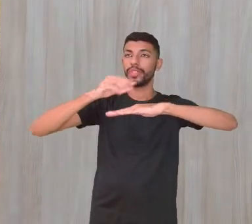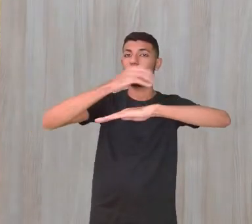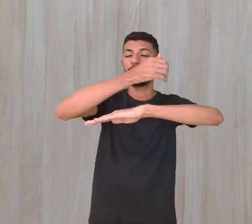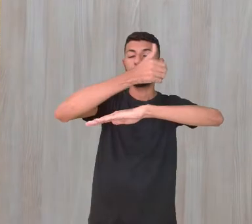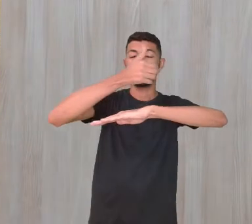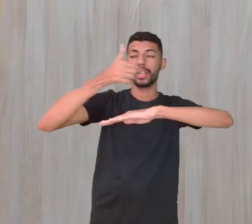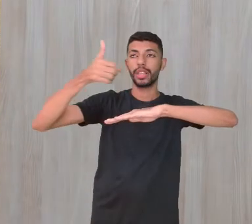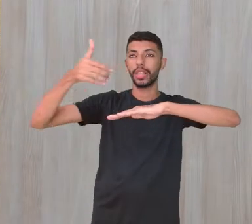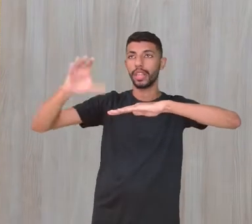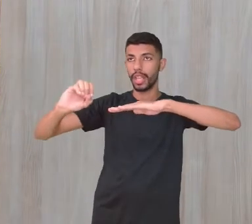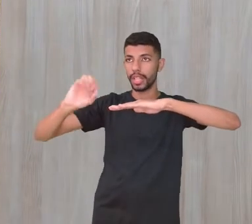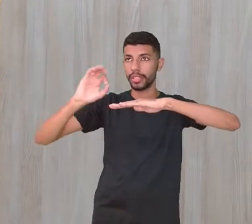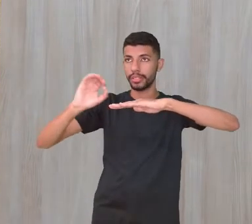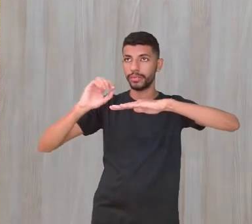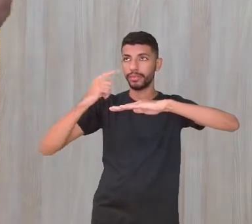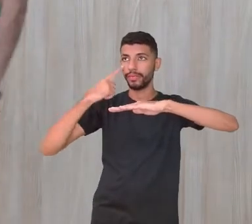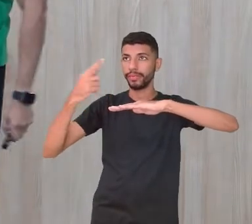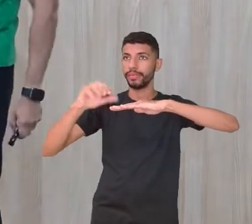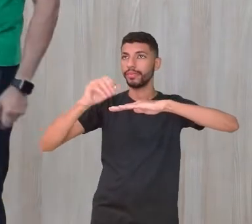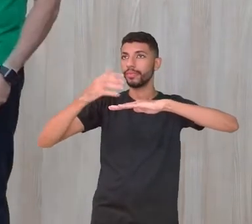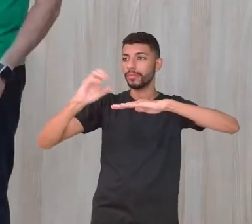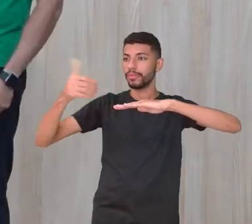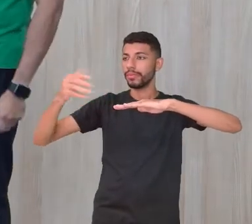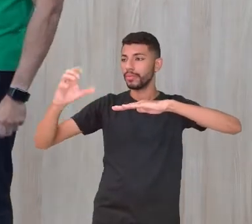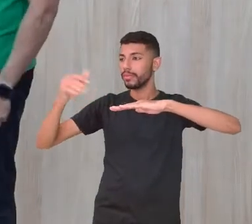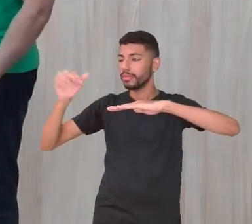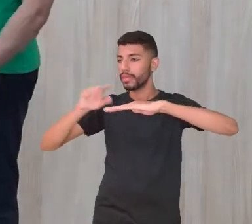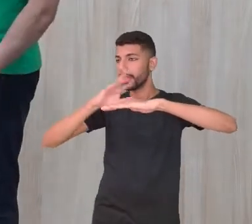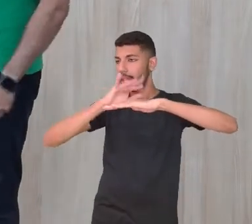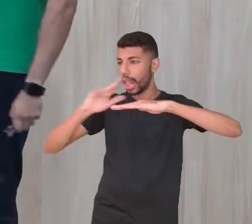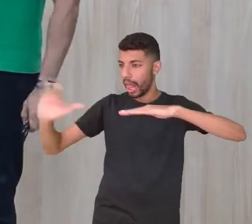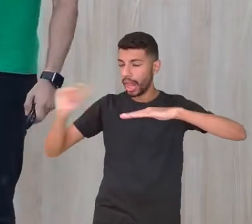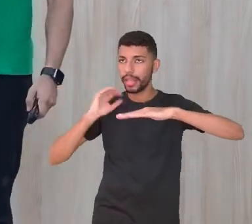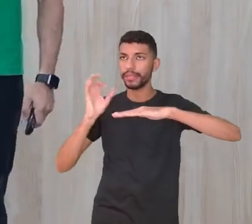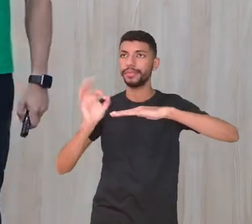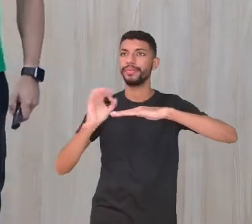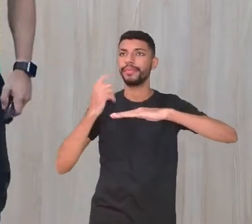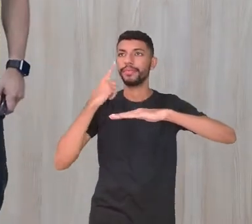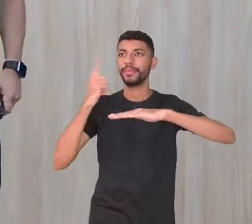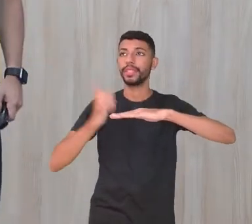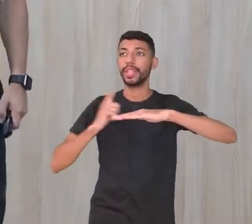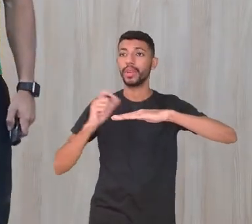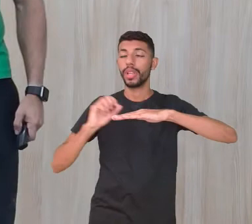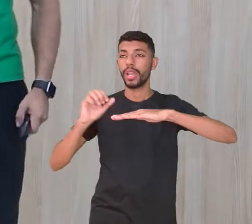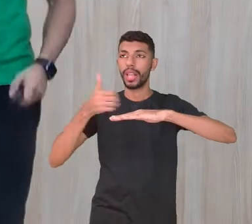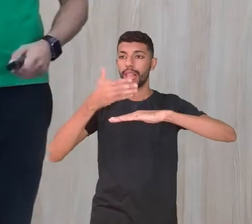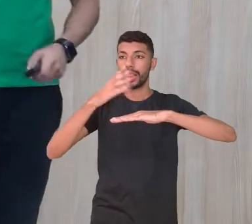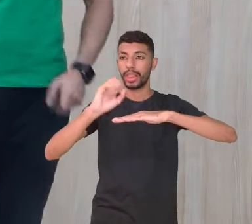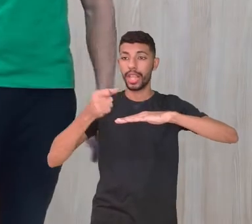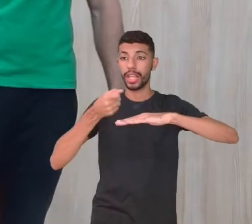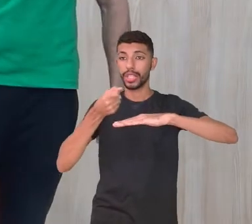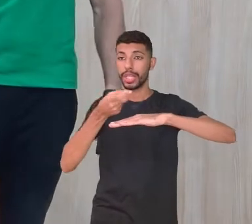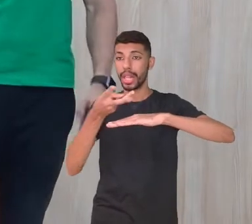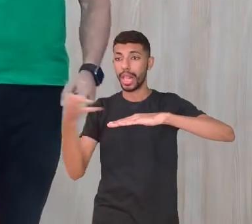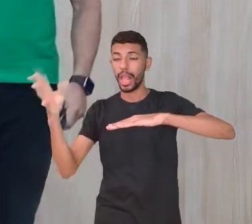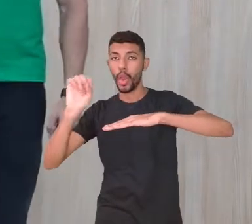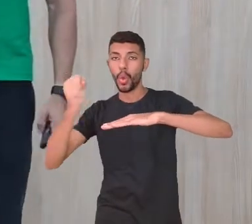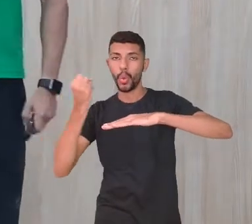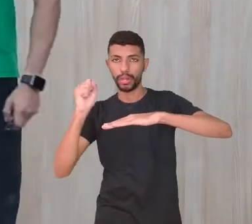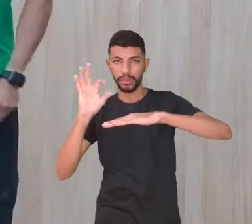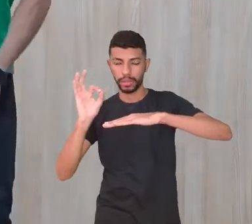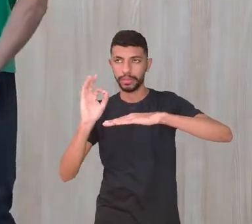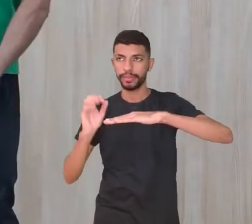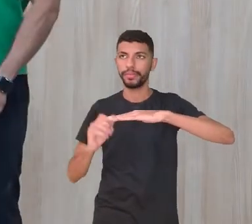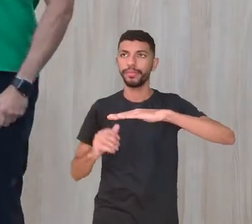vezes? 10 vezes. Então, eu tenho aqui, ó, tome 8 números 10 aí, lá no